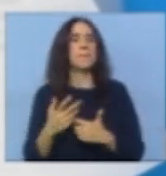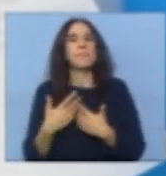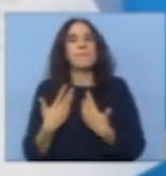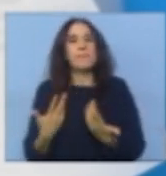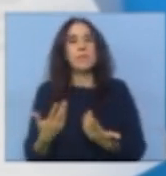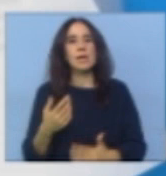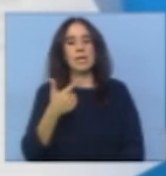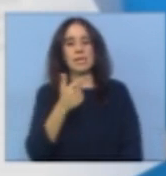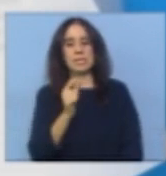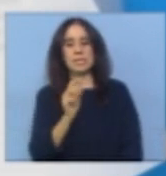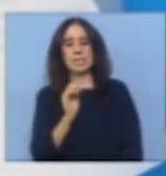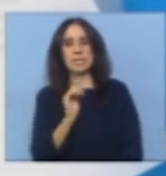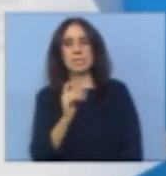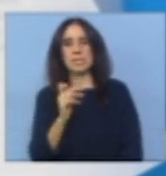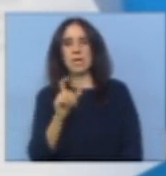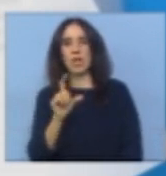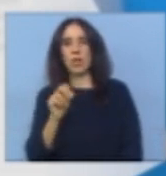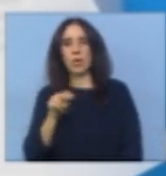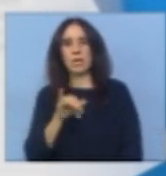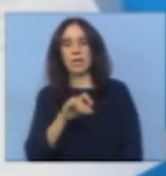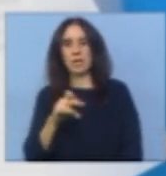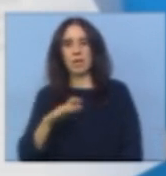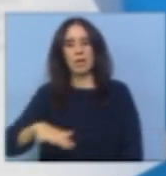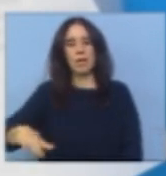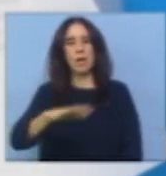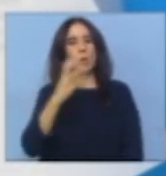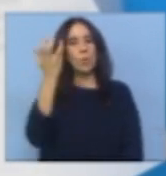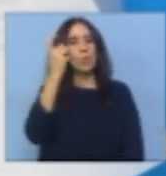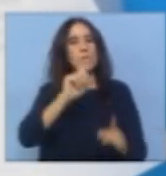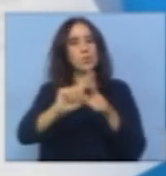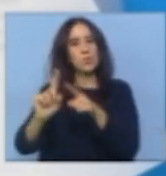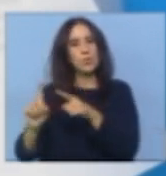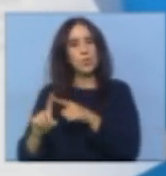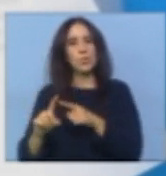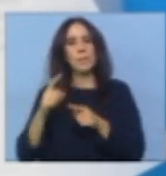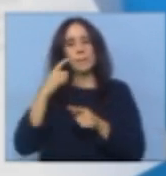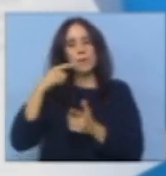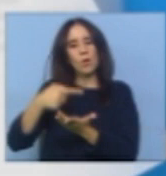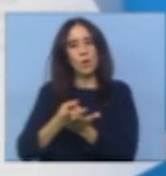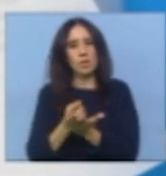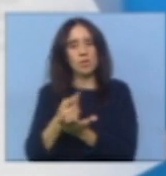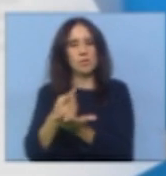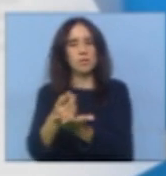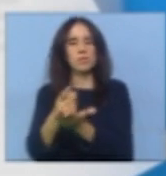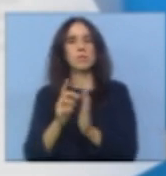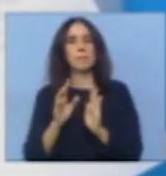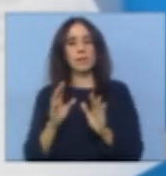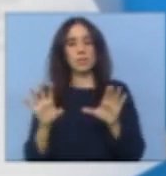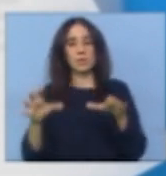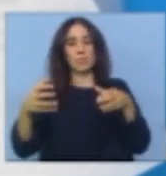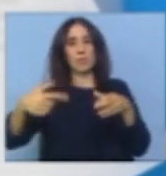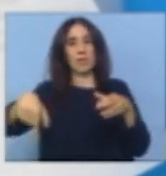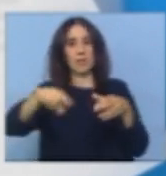A Tessalónica é uma encruzilhada de culturas e de rotas, mas esta